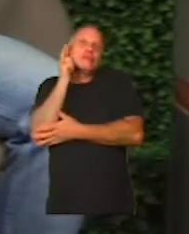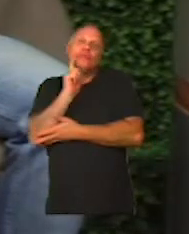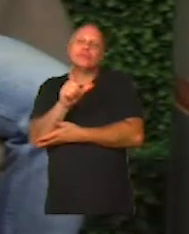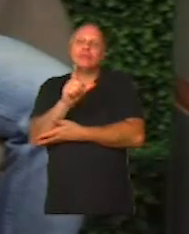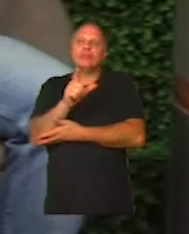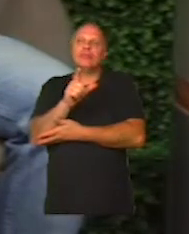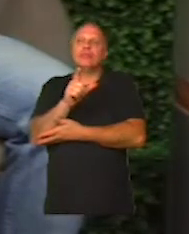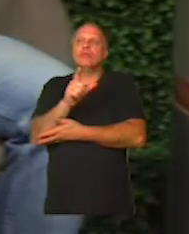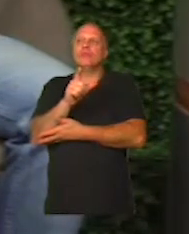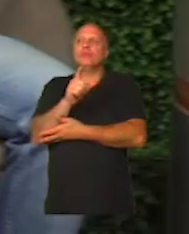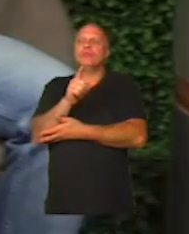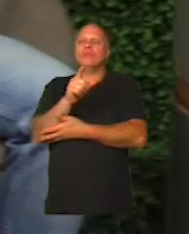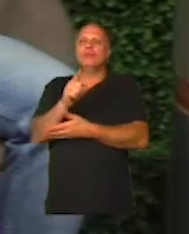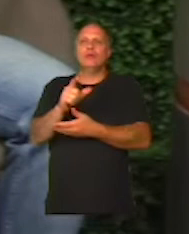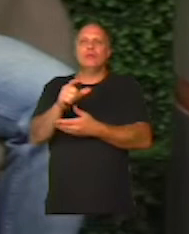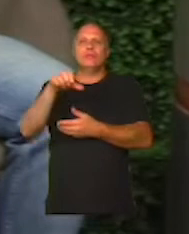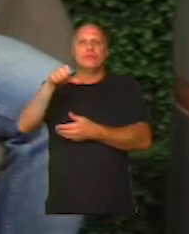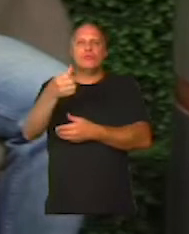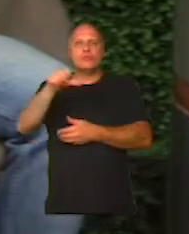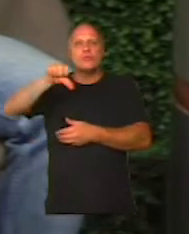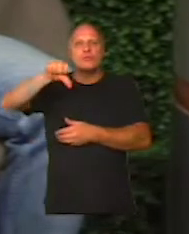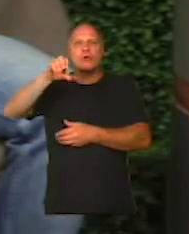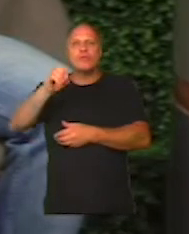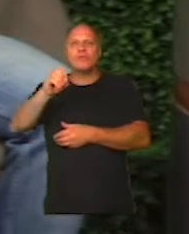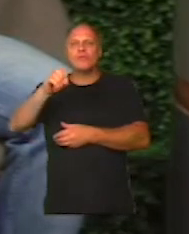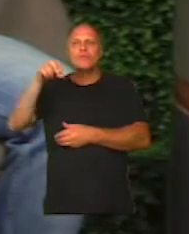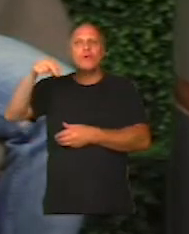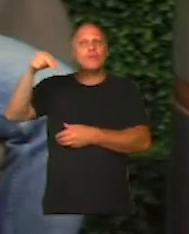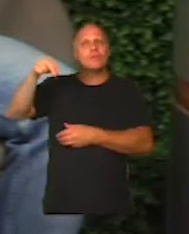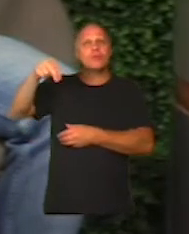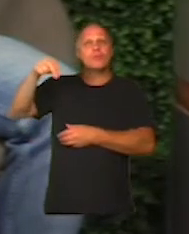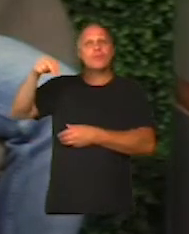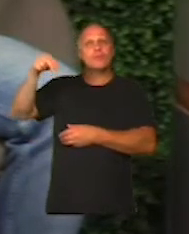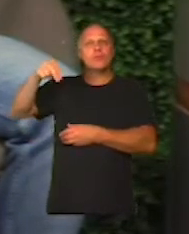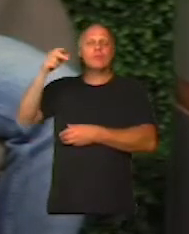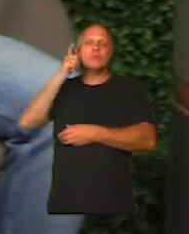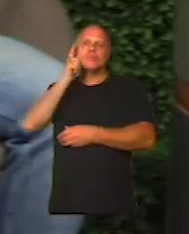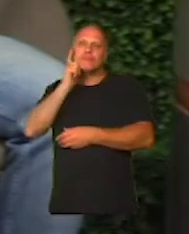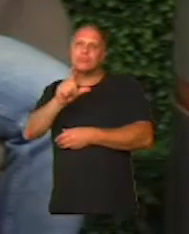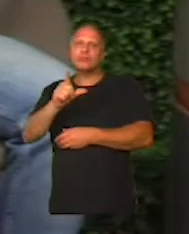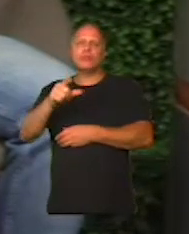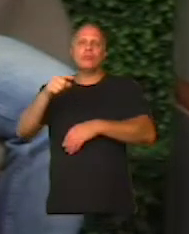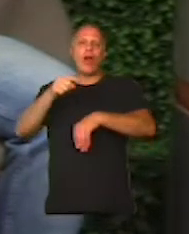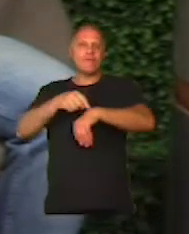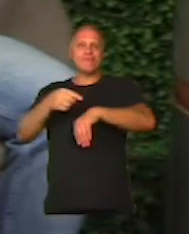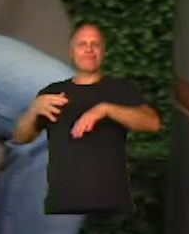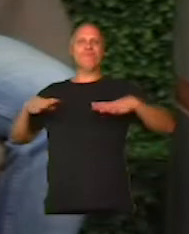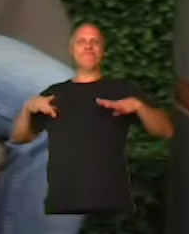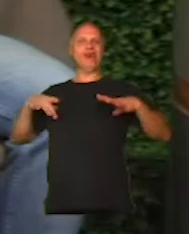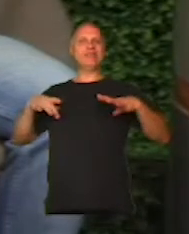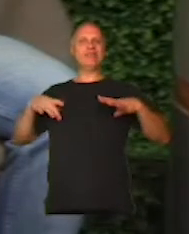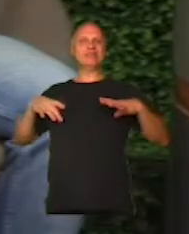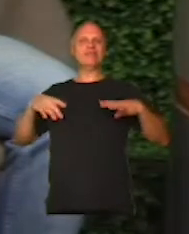na apresentação que nós fizemos em novembro, né, Leila? Novembro. Novembro. No meio de um feriado,